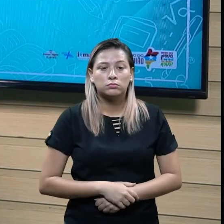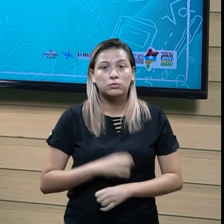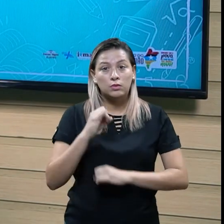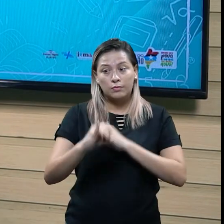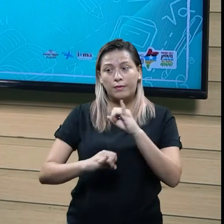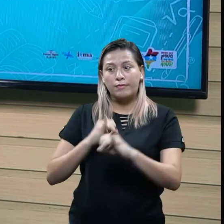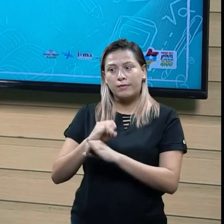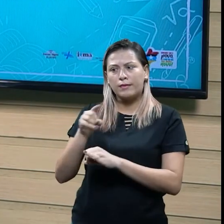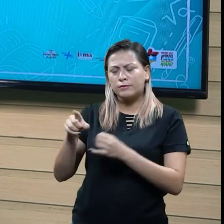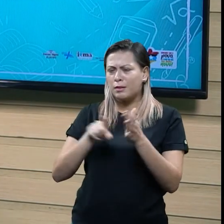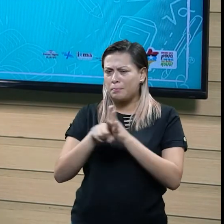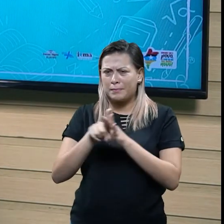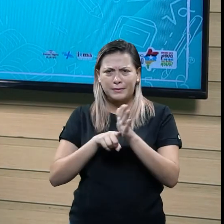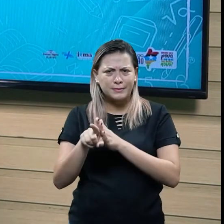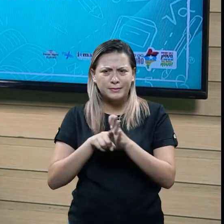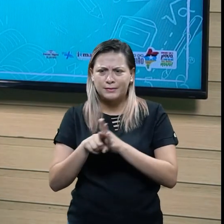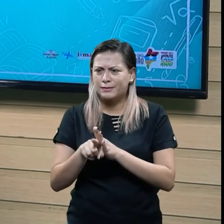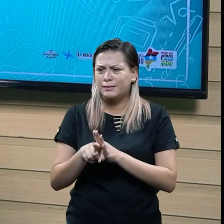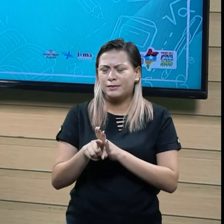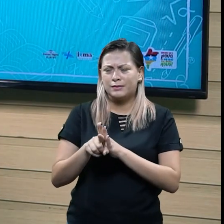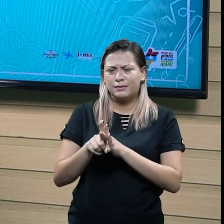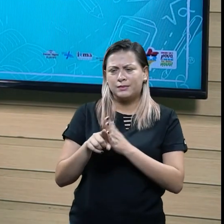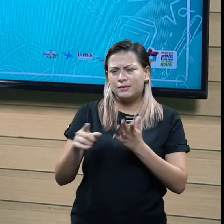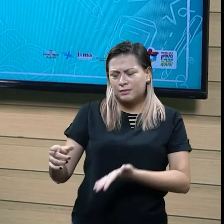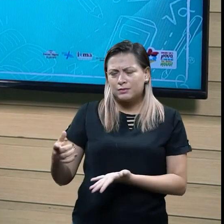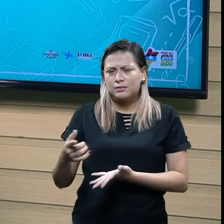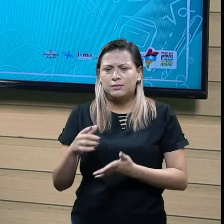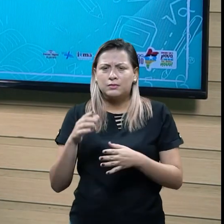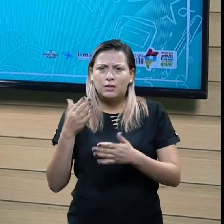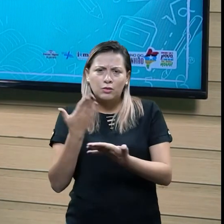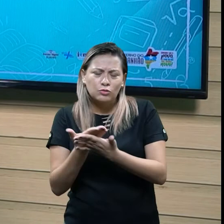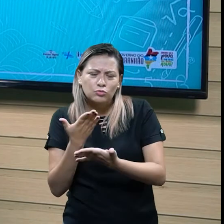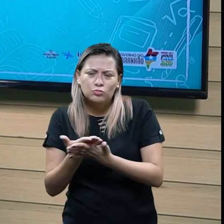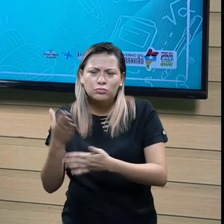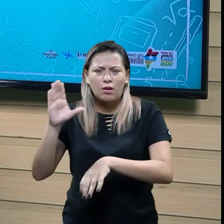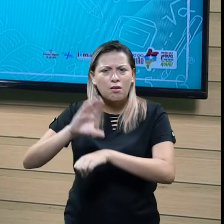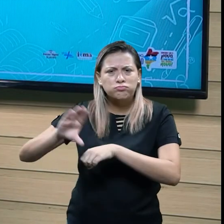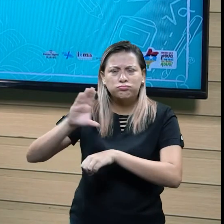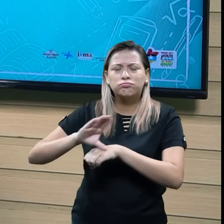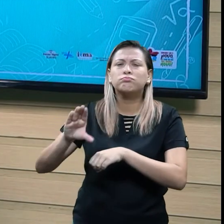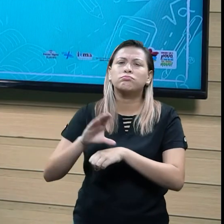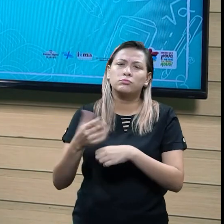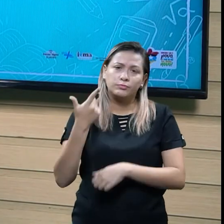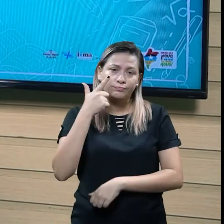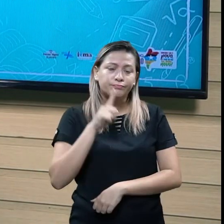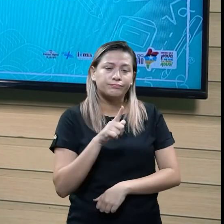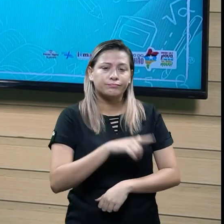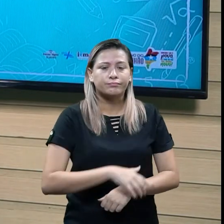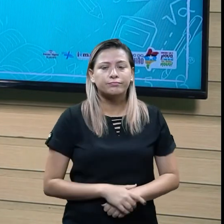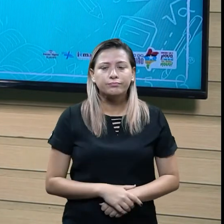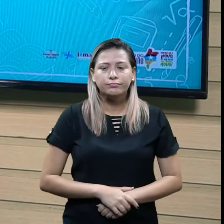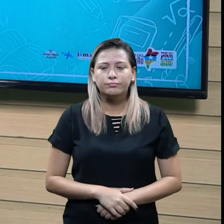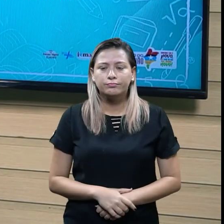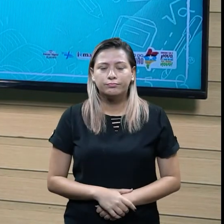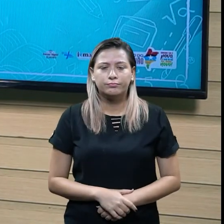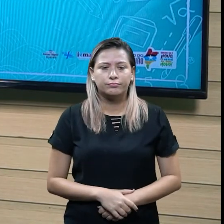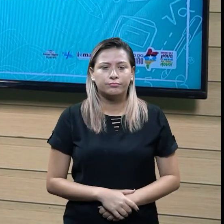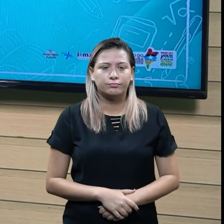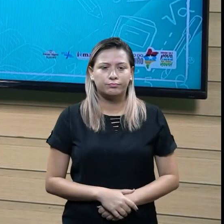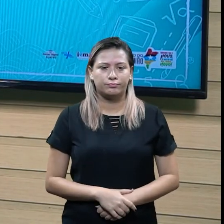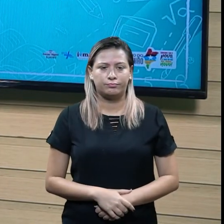consegue estudar pela internet, consegue fazer cursos. Tá? E muito disso veio